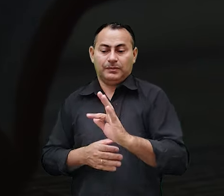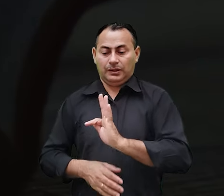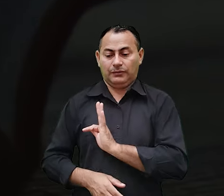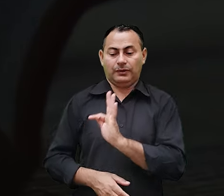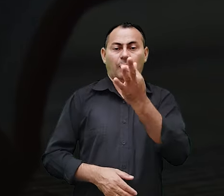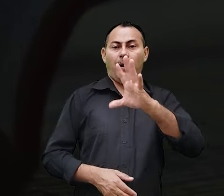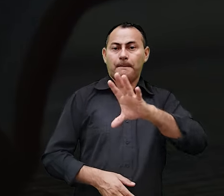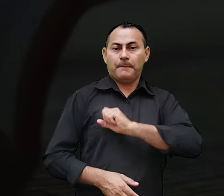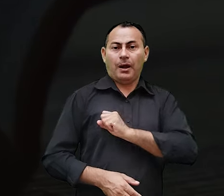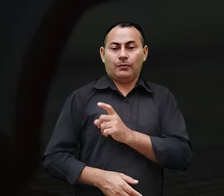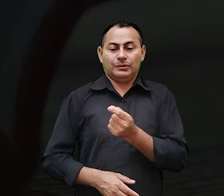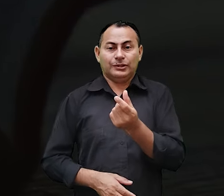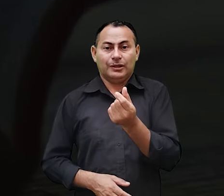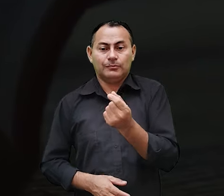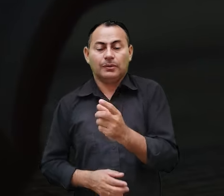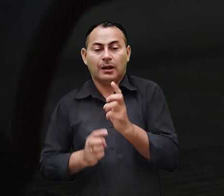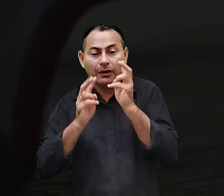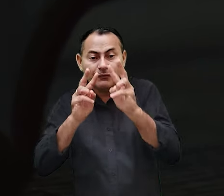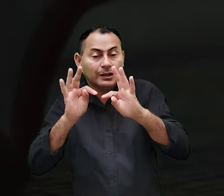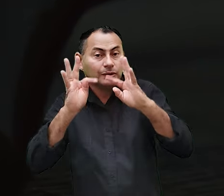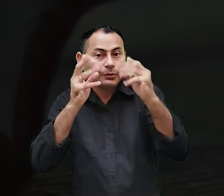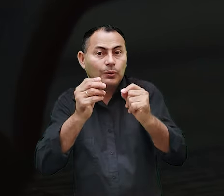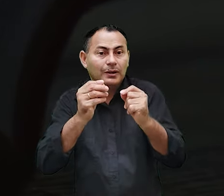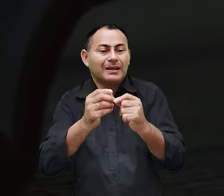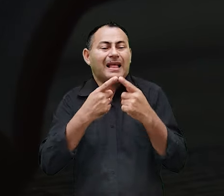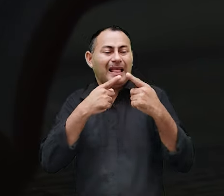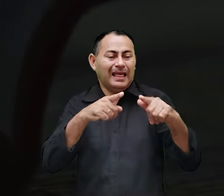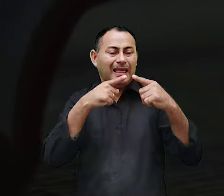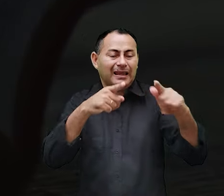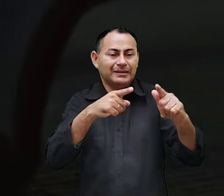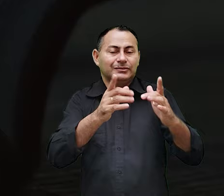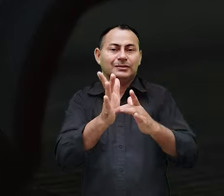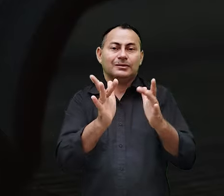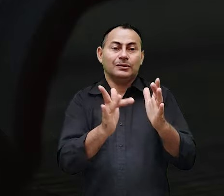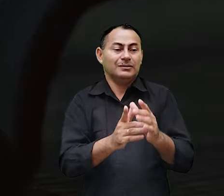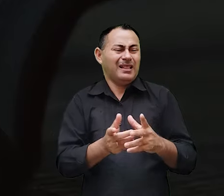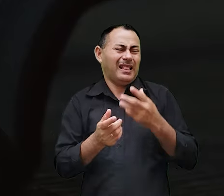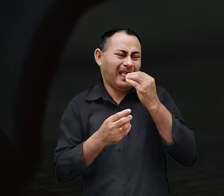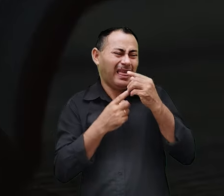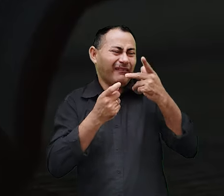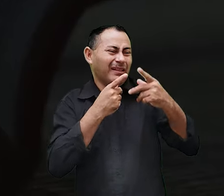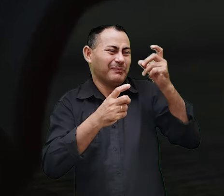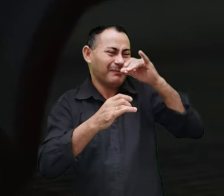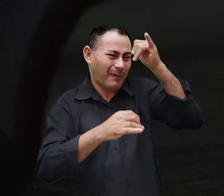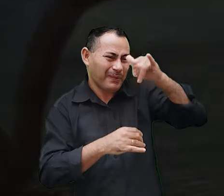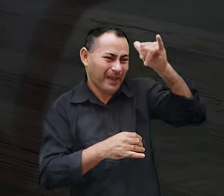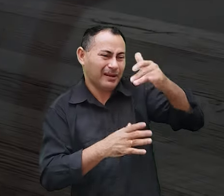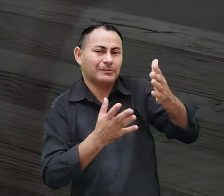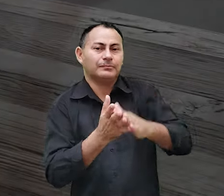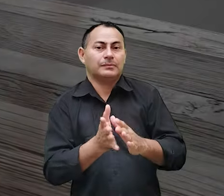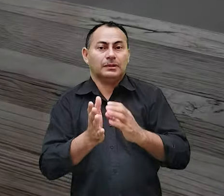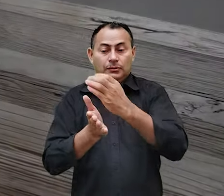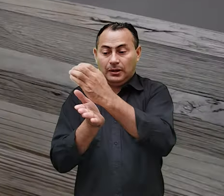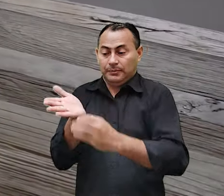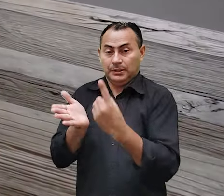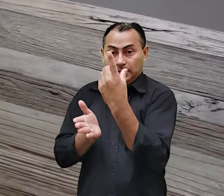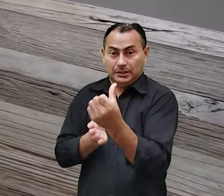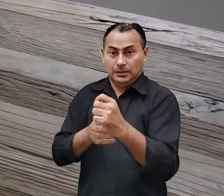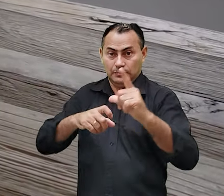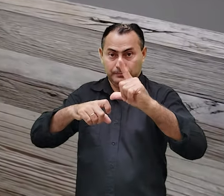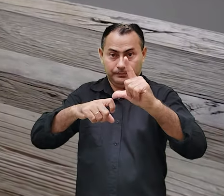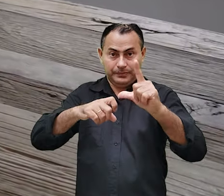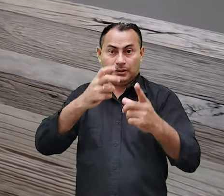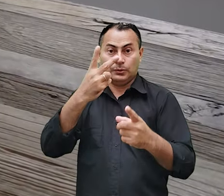dinheiro. Os fariseus, que amavam o dinheiro, ouviam tudo isso e zombavam de Jesus. No